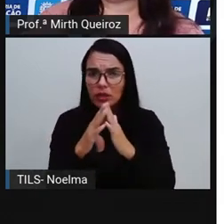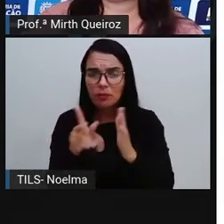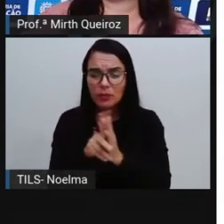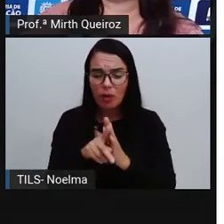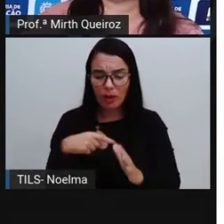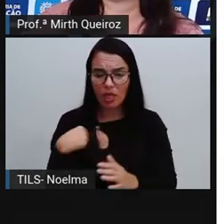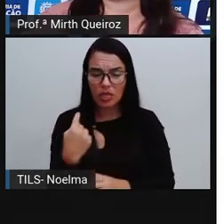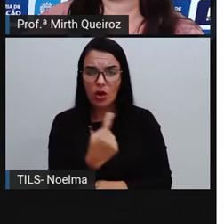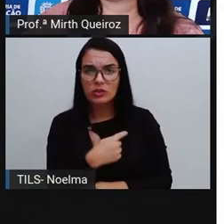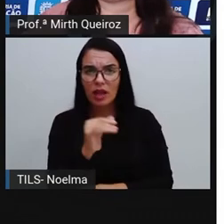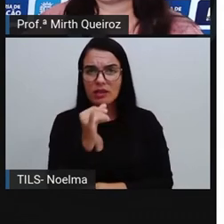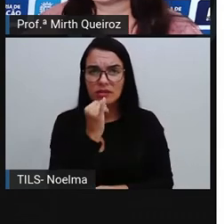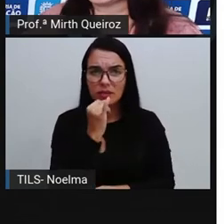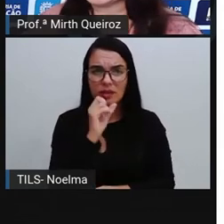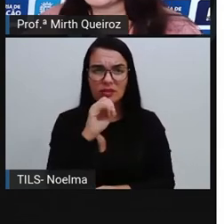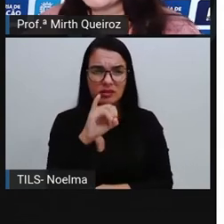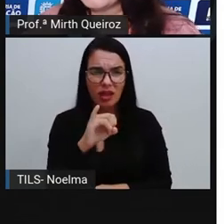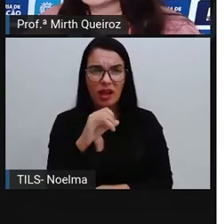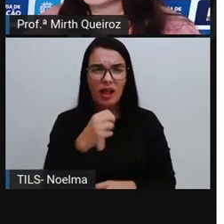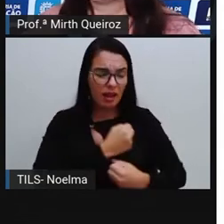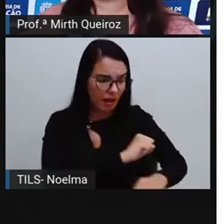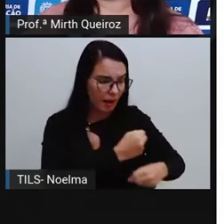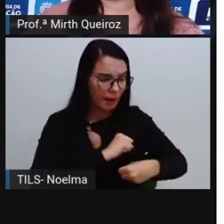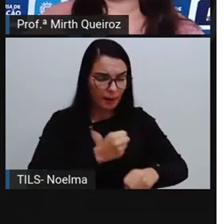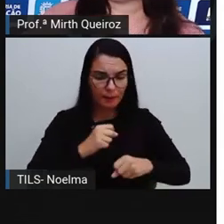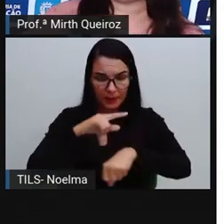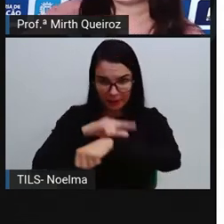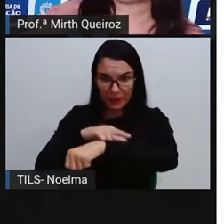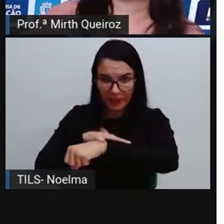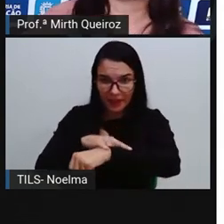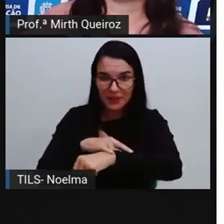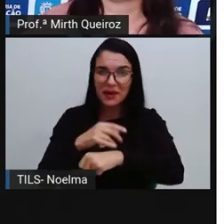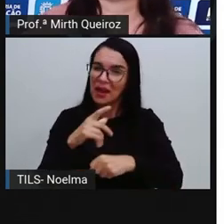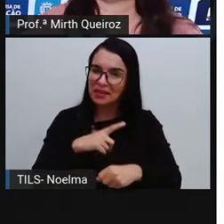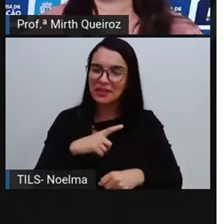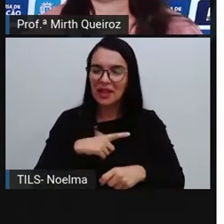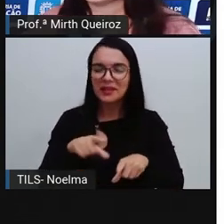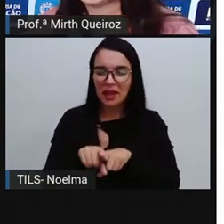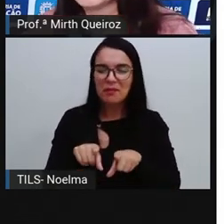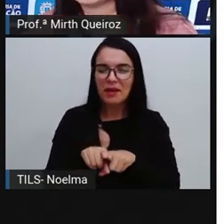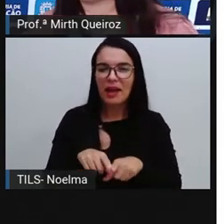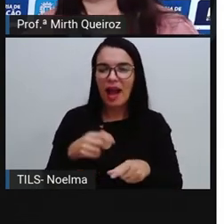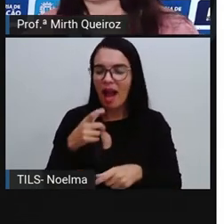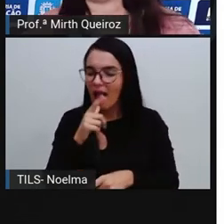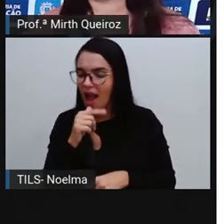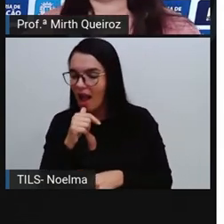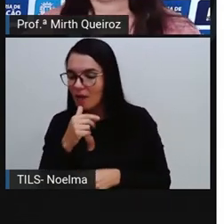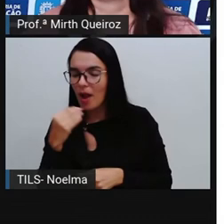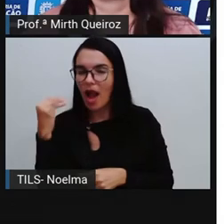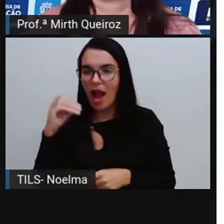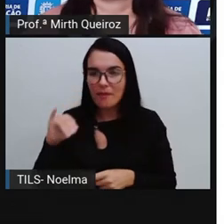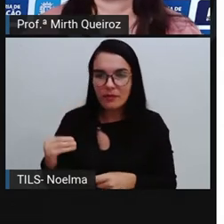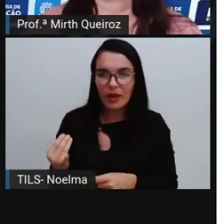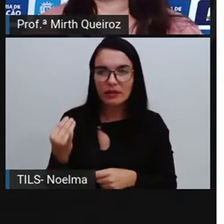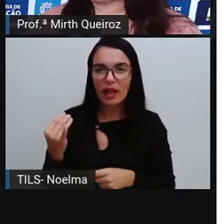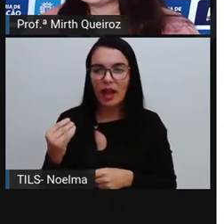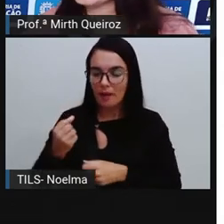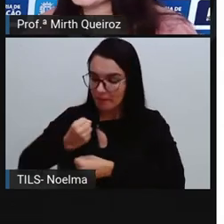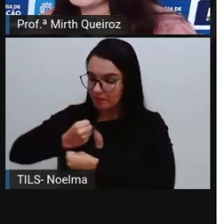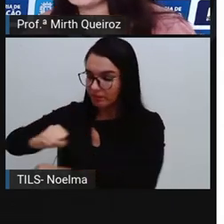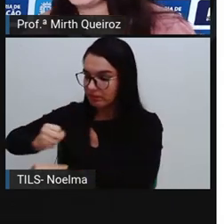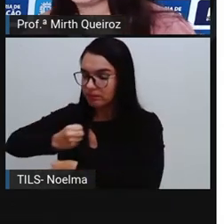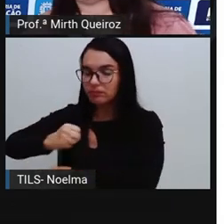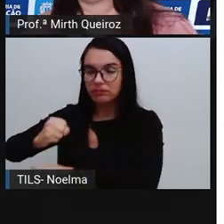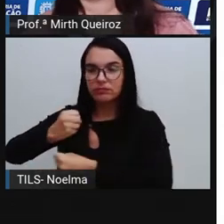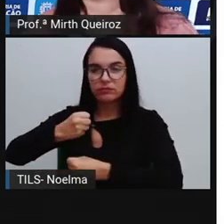quando a gente tá lavando roupa ali a gente aproveita aquela água para poder lavar o quintal né lavaram a calçada a gente